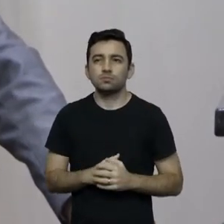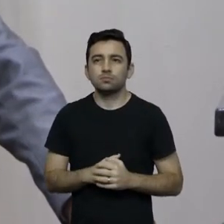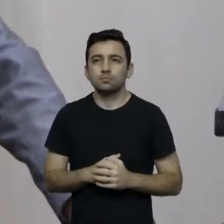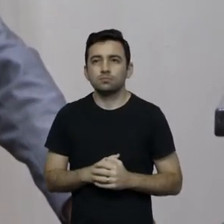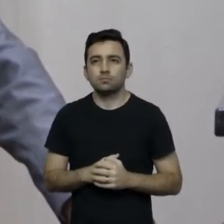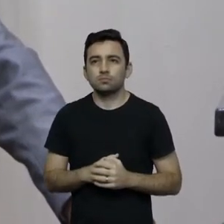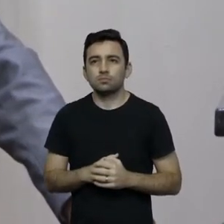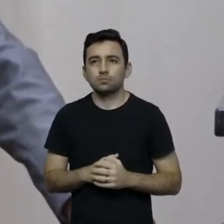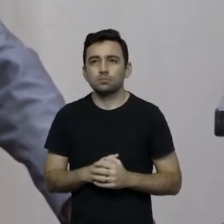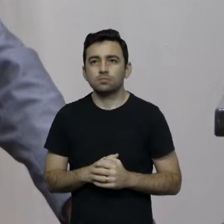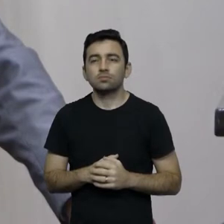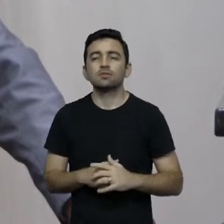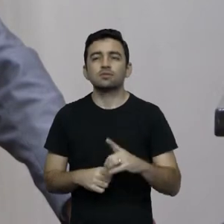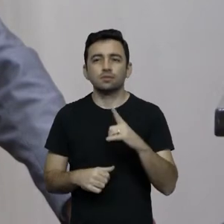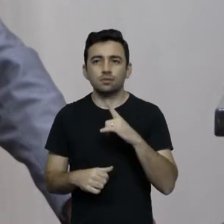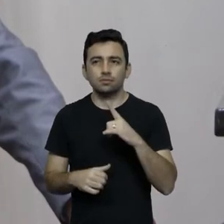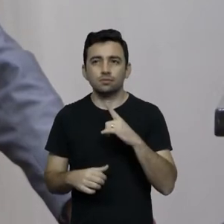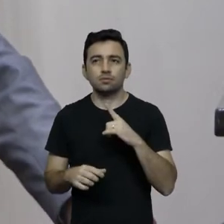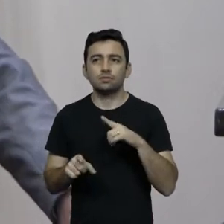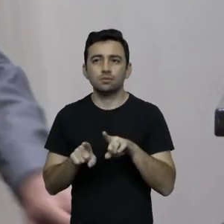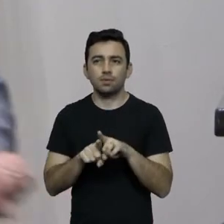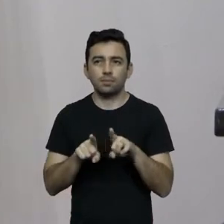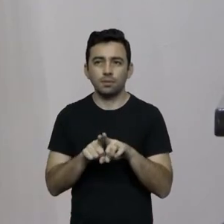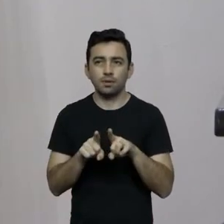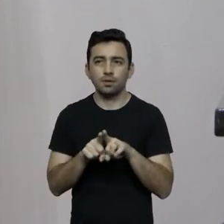E também temos uma rede